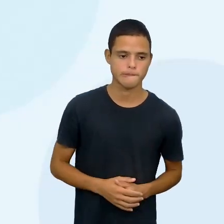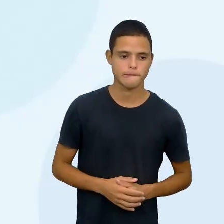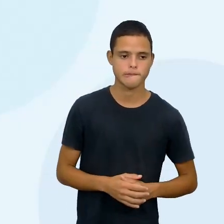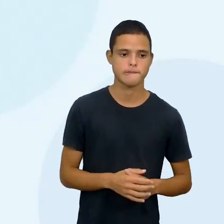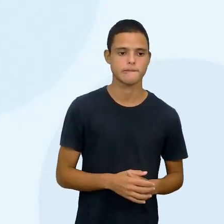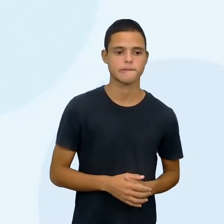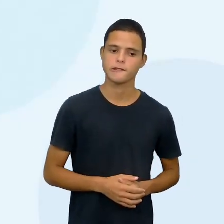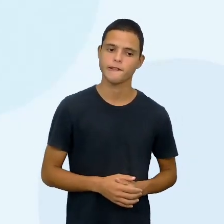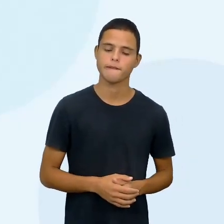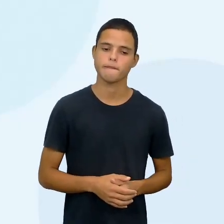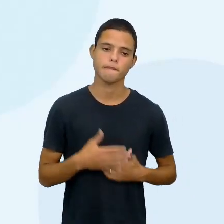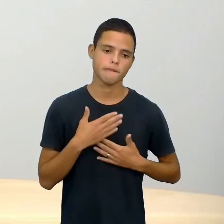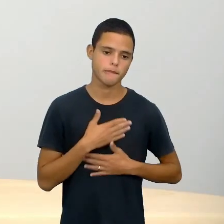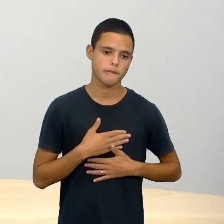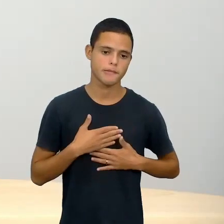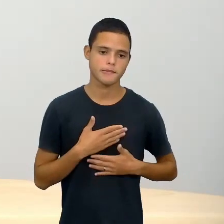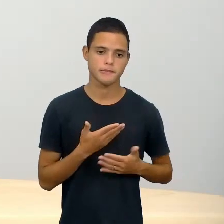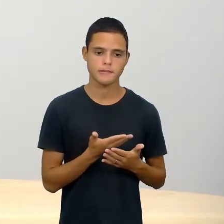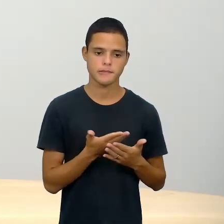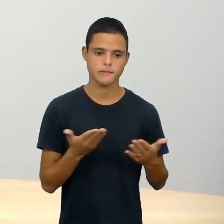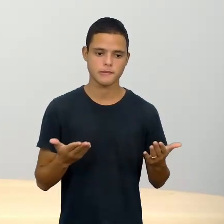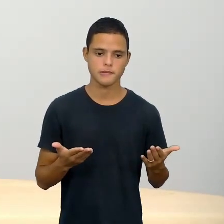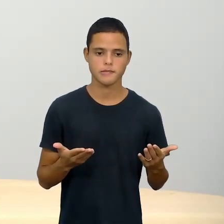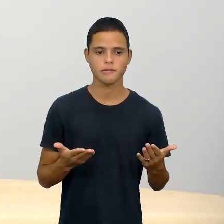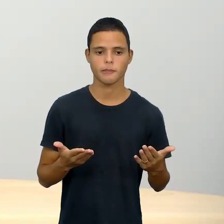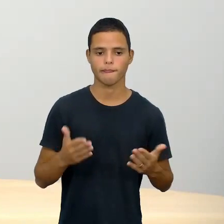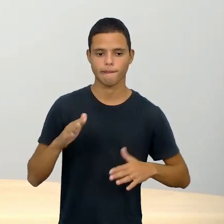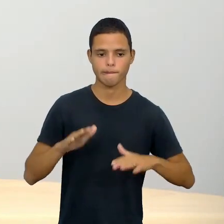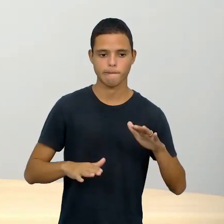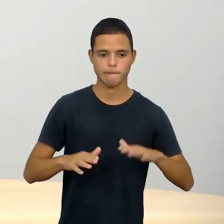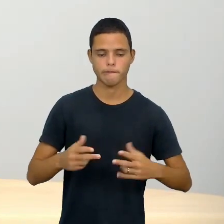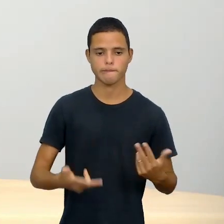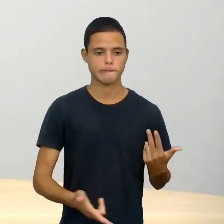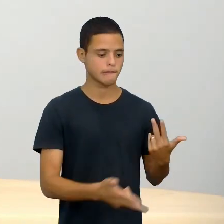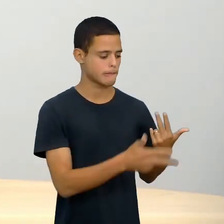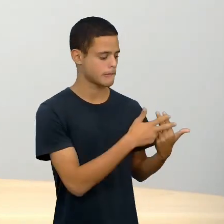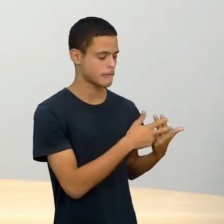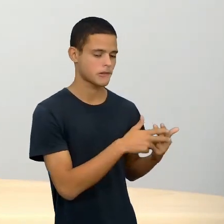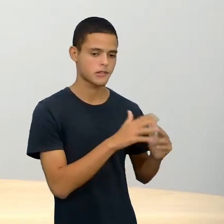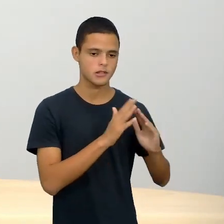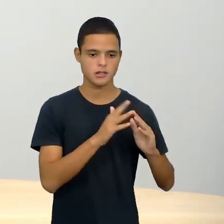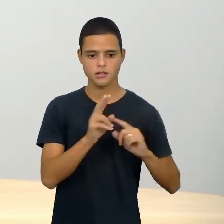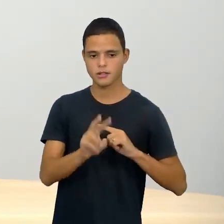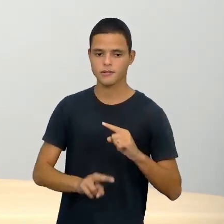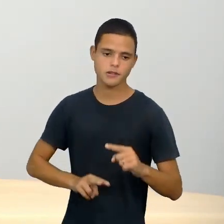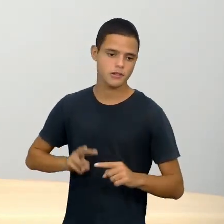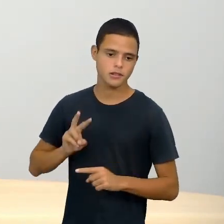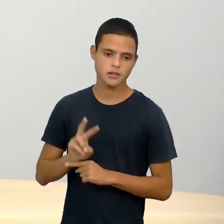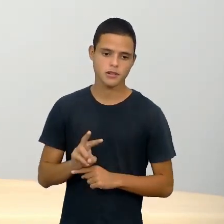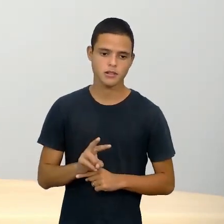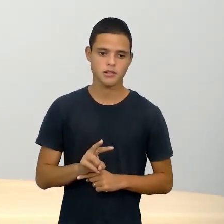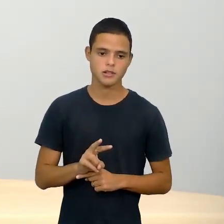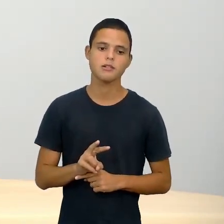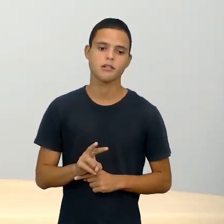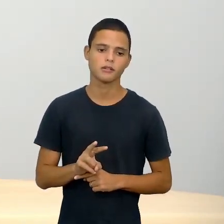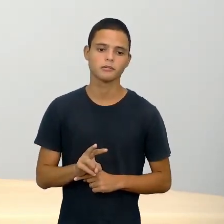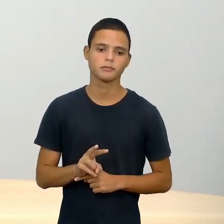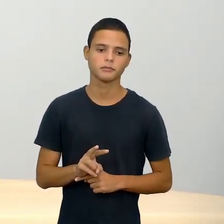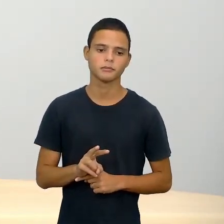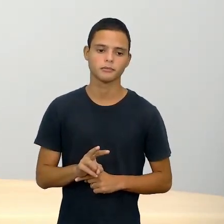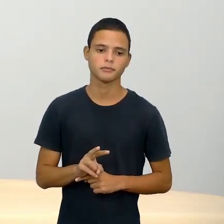do desdobramento, gostaríamos de falar para vocês marcarem a gente na hashtag Casa Sustentável, tudo junto, com acento,